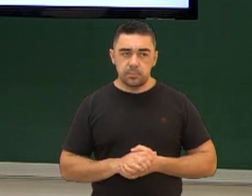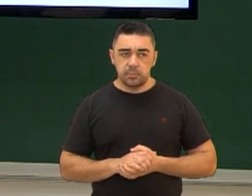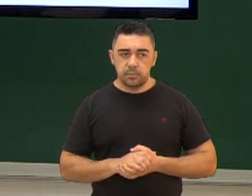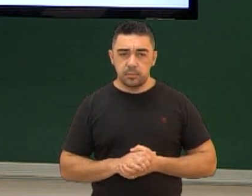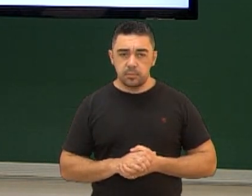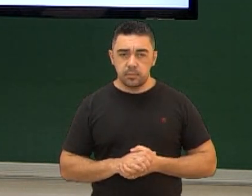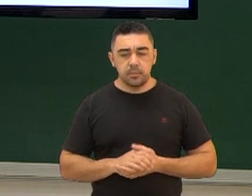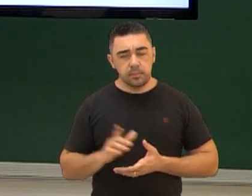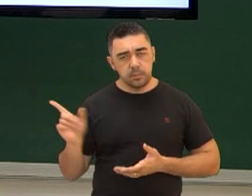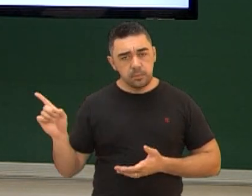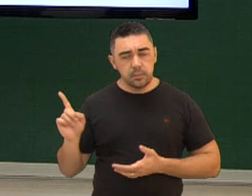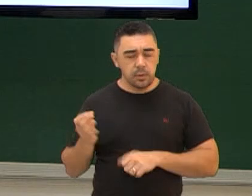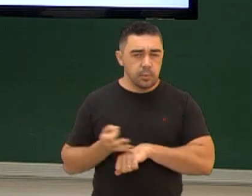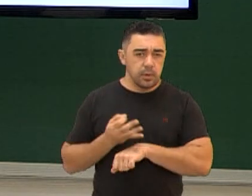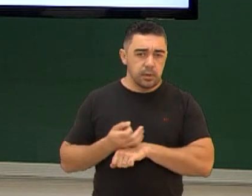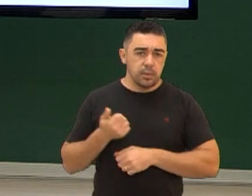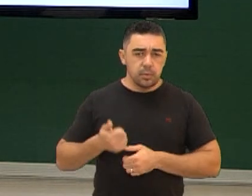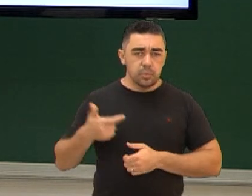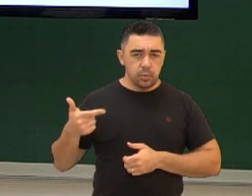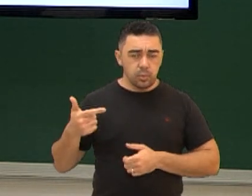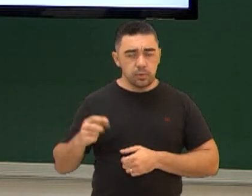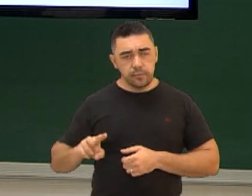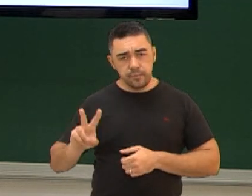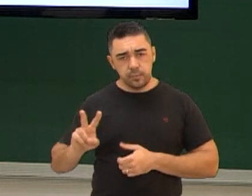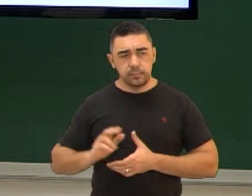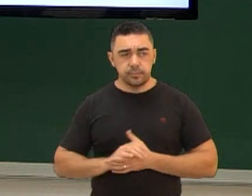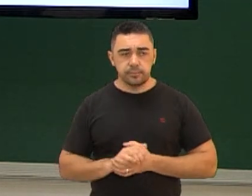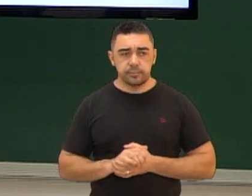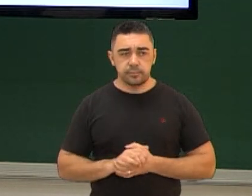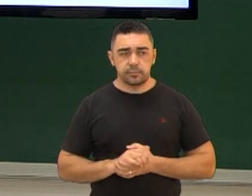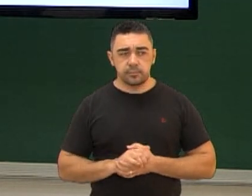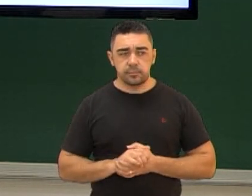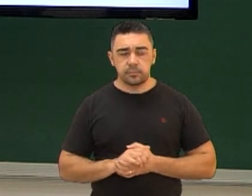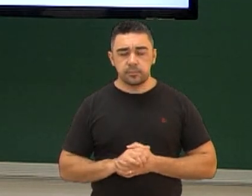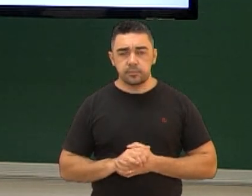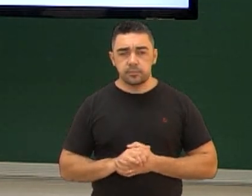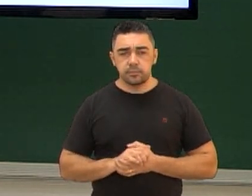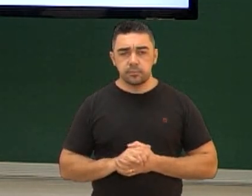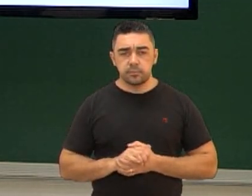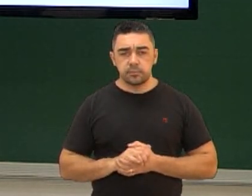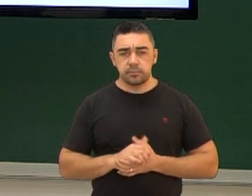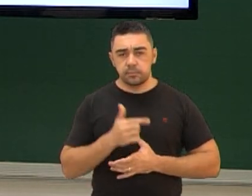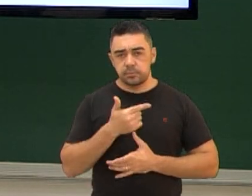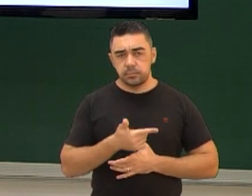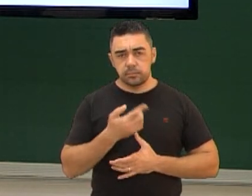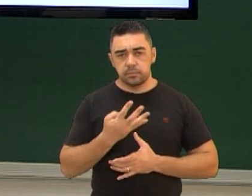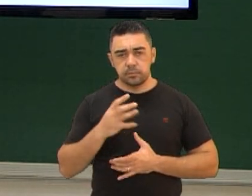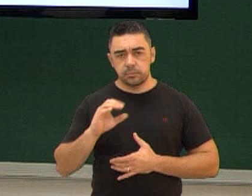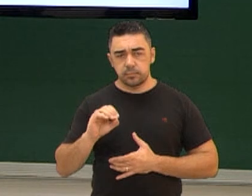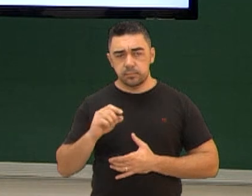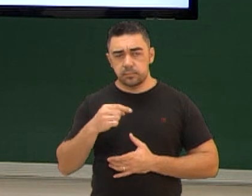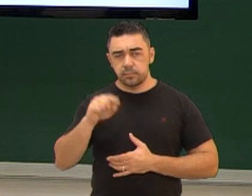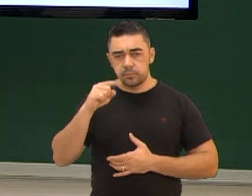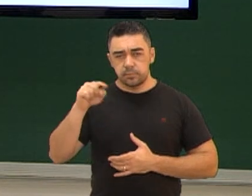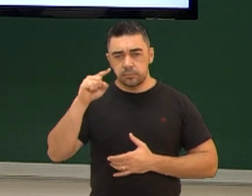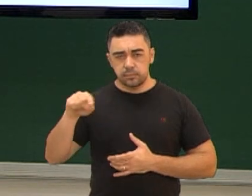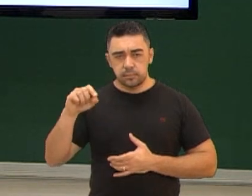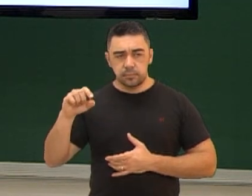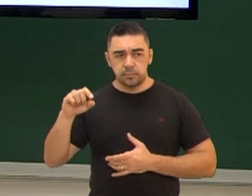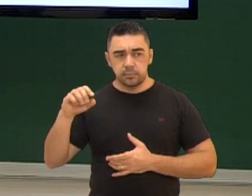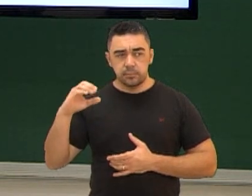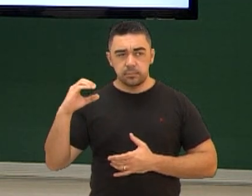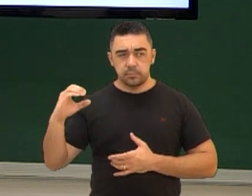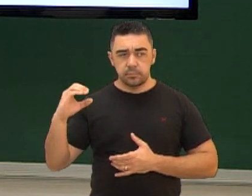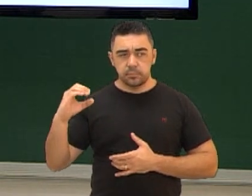aqui, ele vai carregar 12 volts, né? E vai carregar uma carga de 240